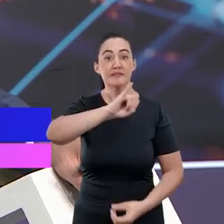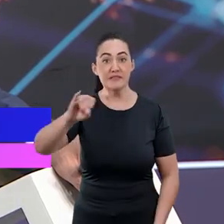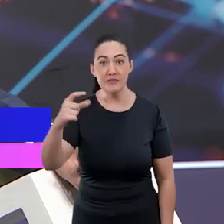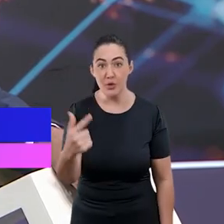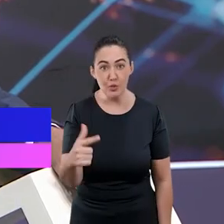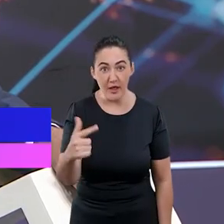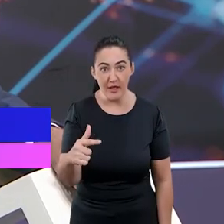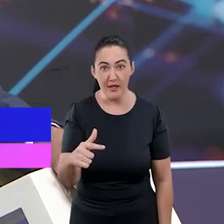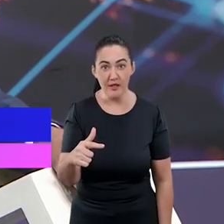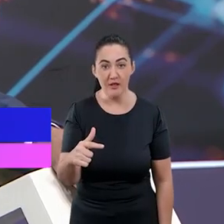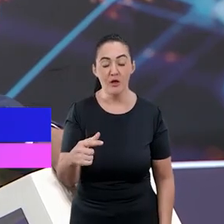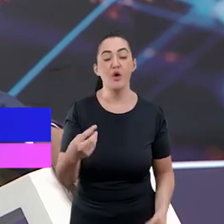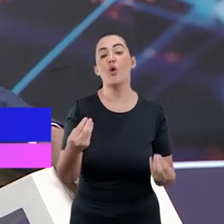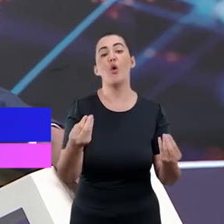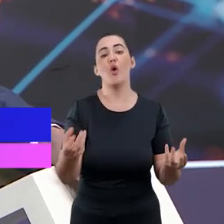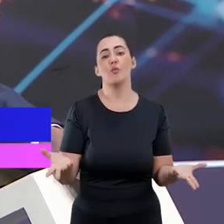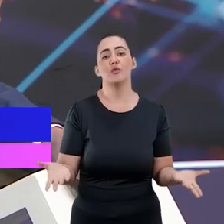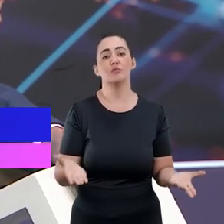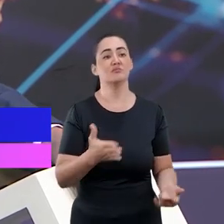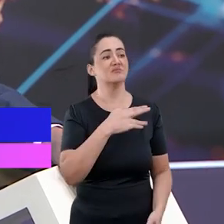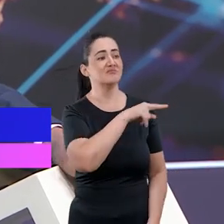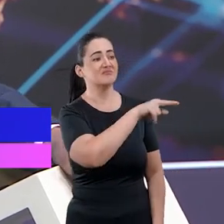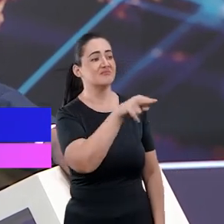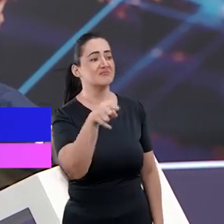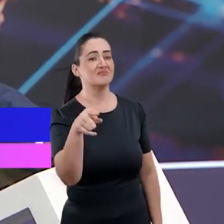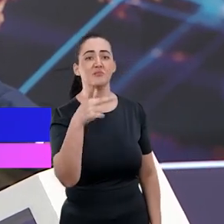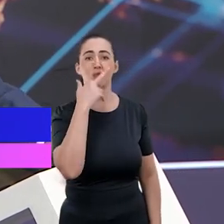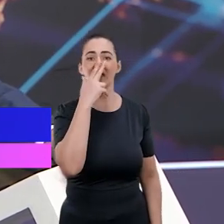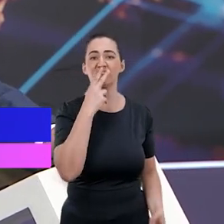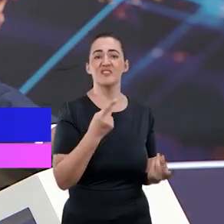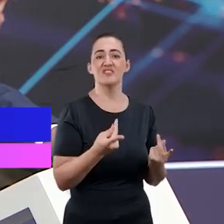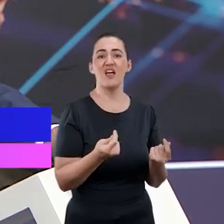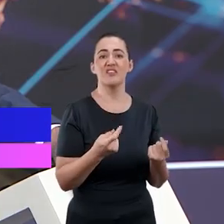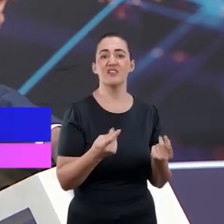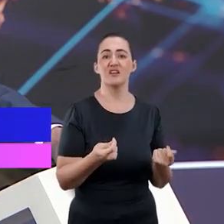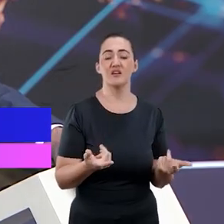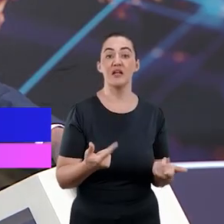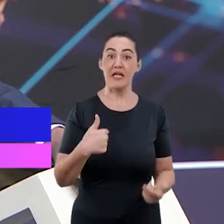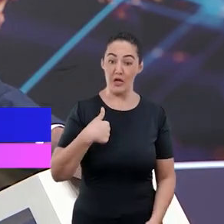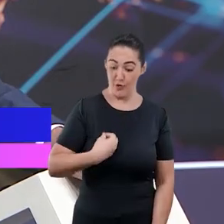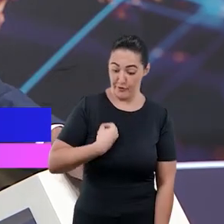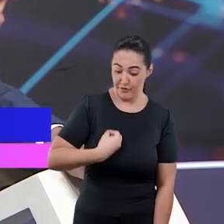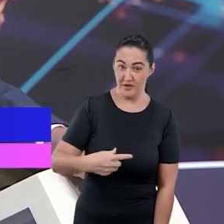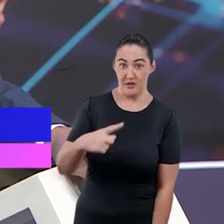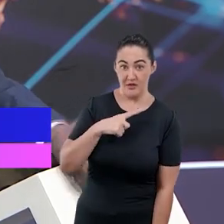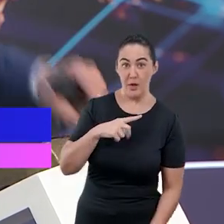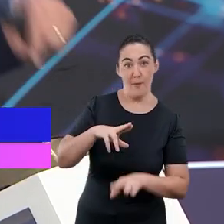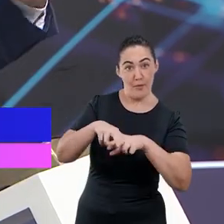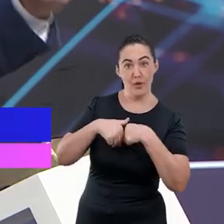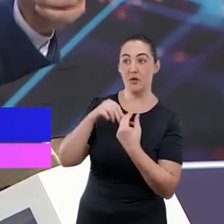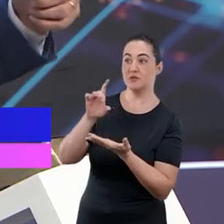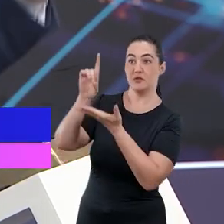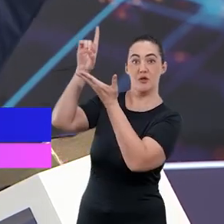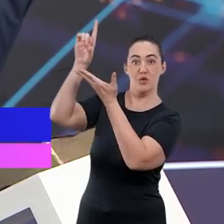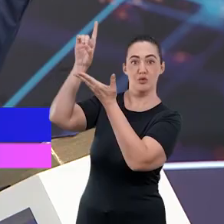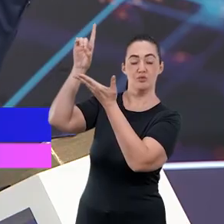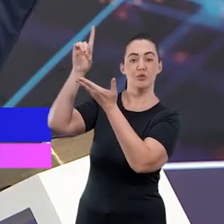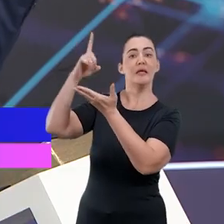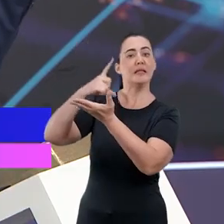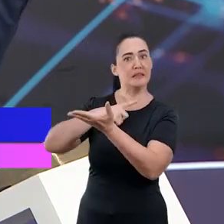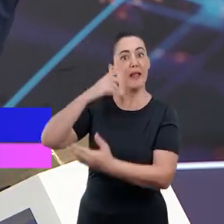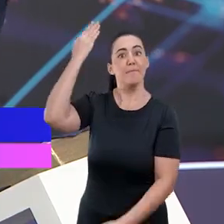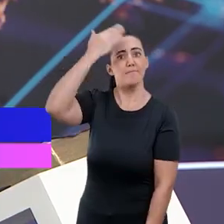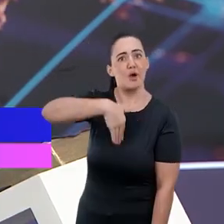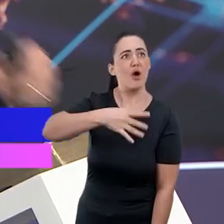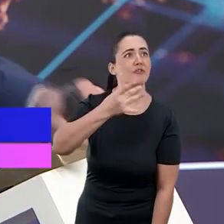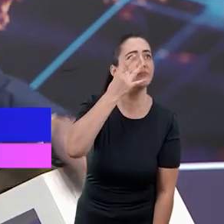sobra. Porque Deus fez, porque Deus existe, porque Ele é real. Essas evidências do